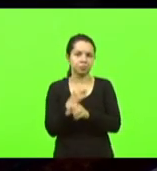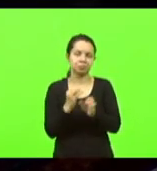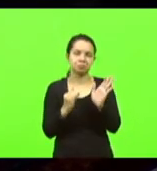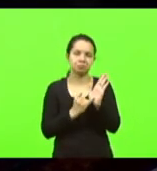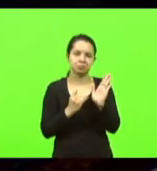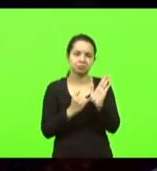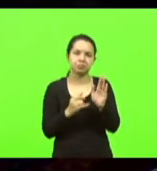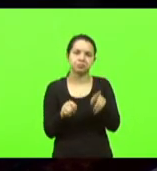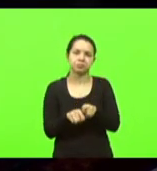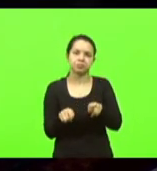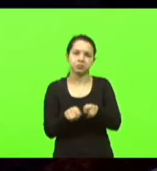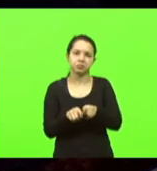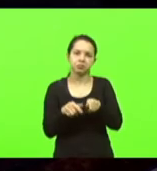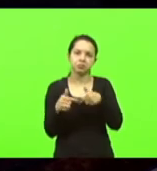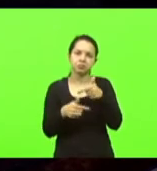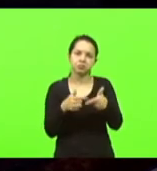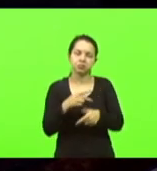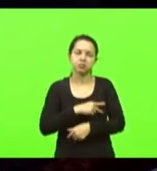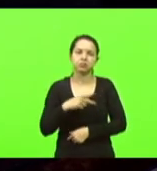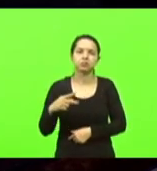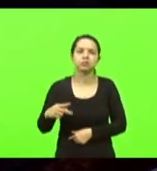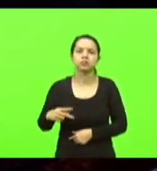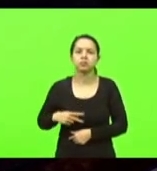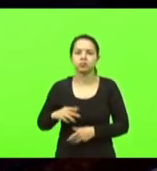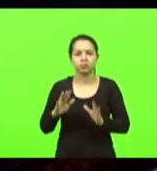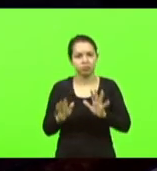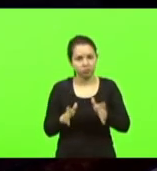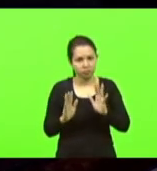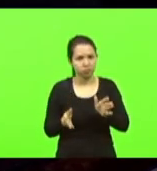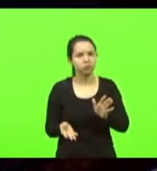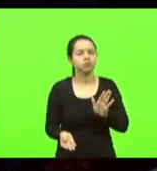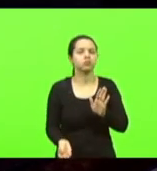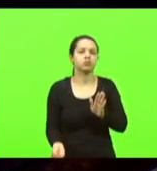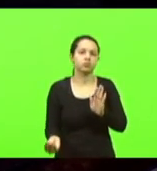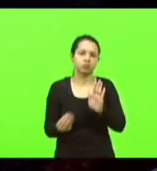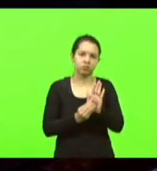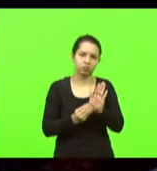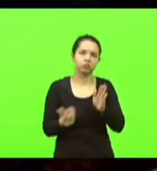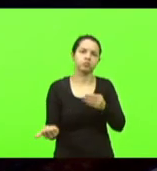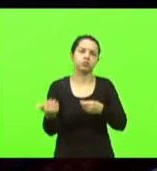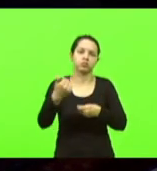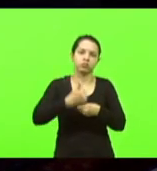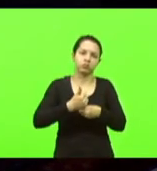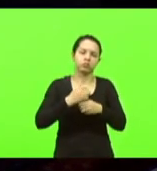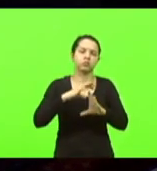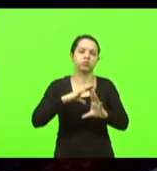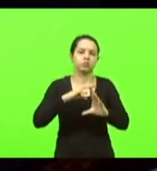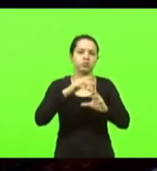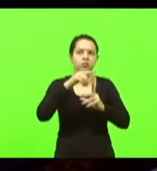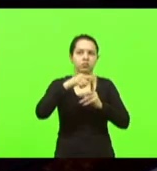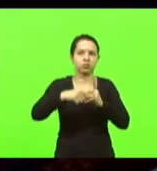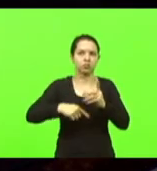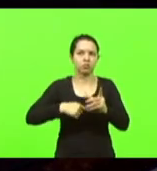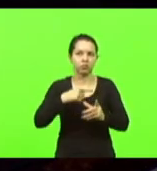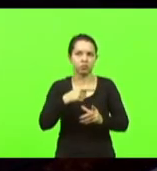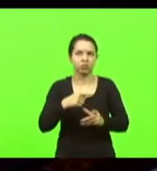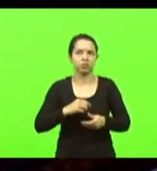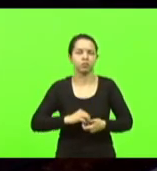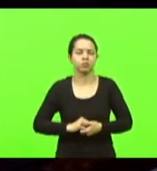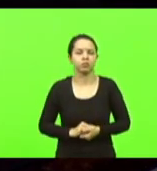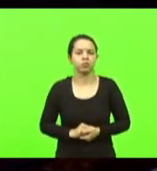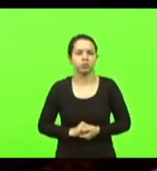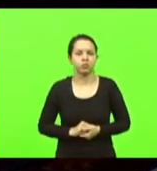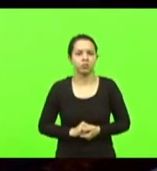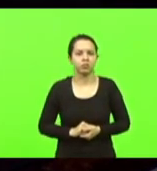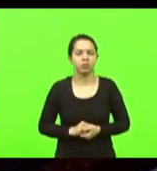e também de serviço público já faz parte do substantivo global e as demais alterações propostas